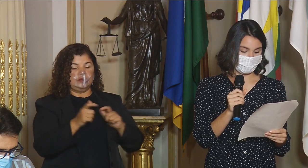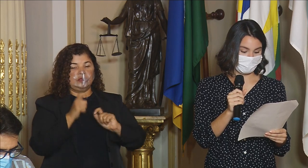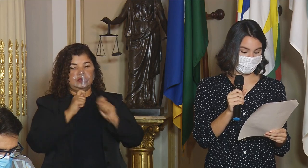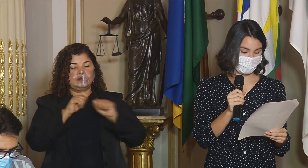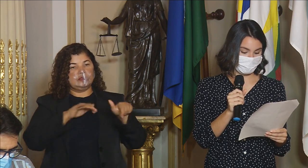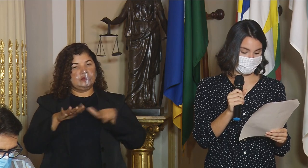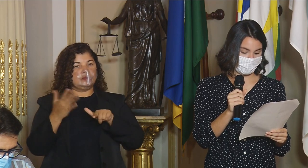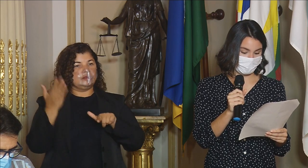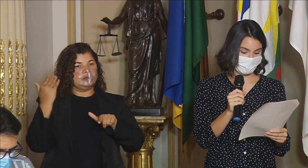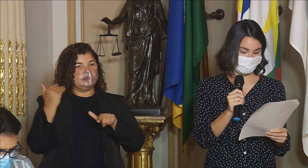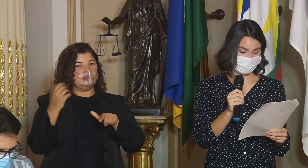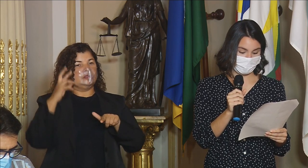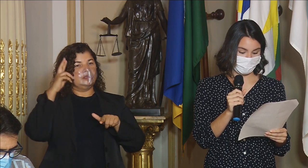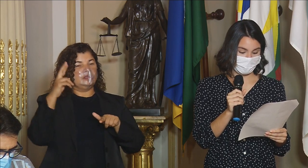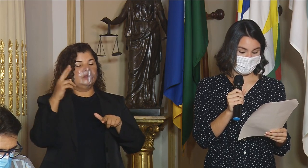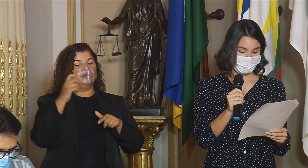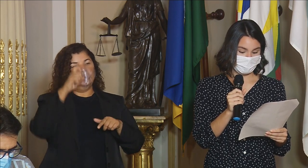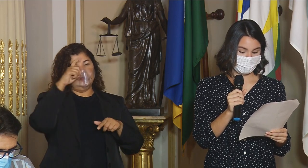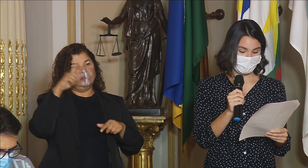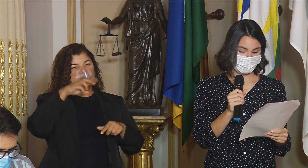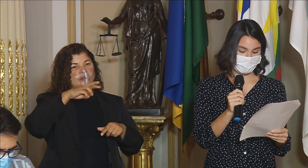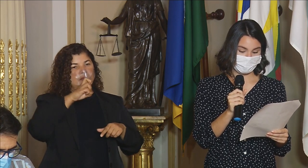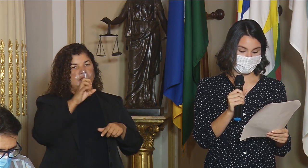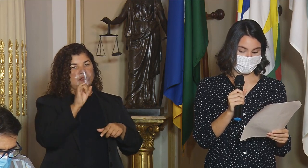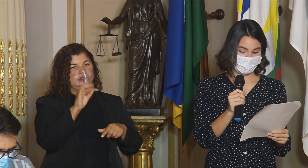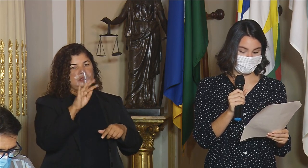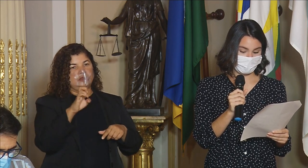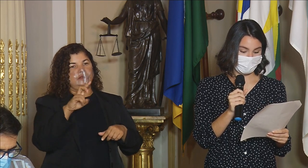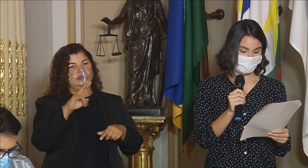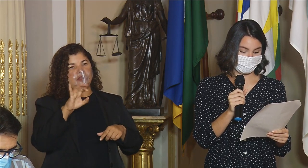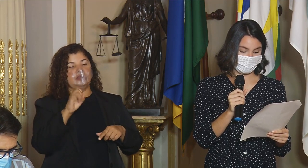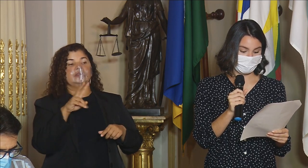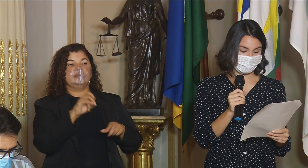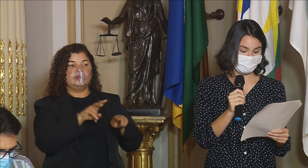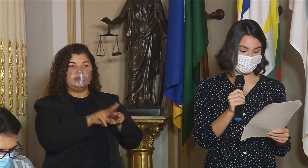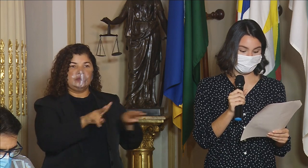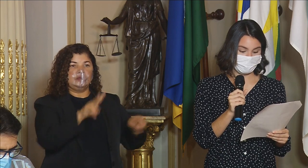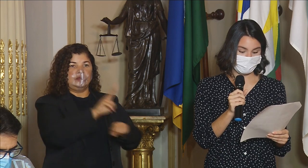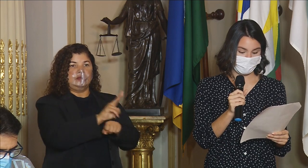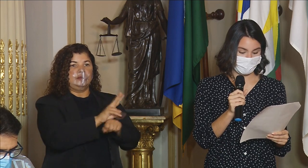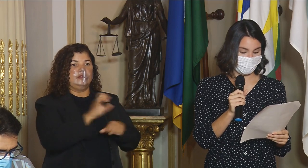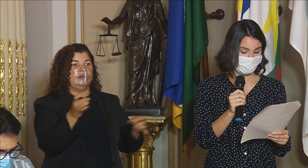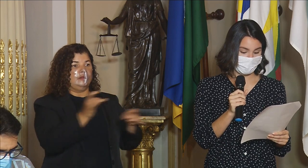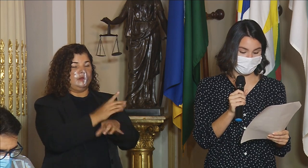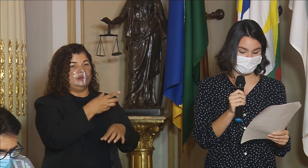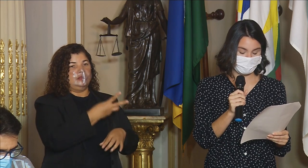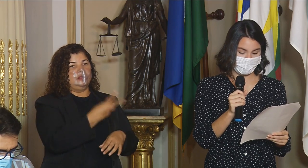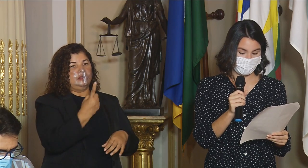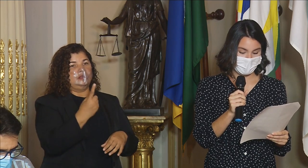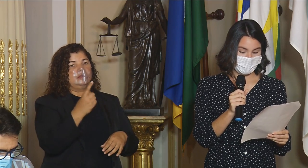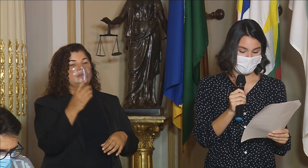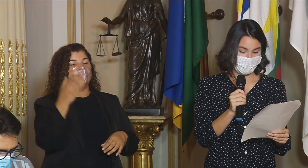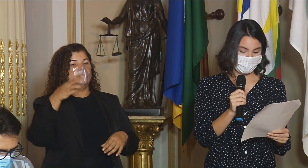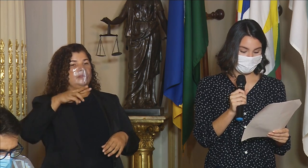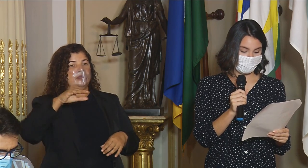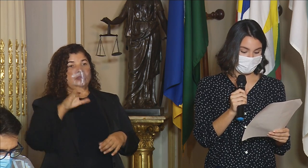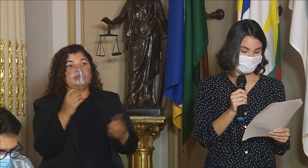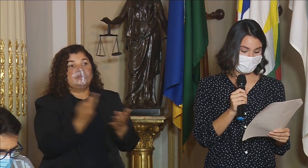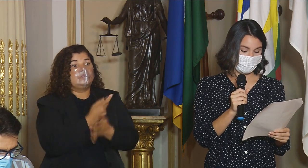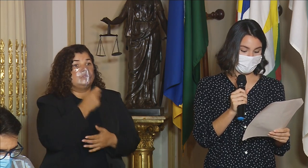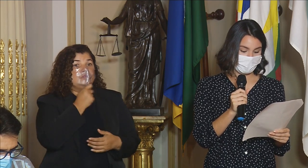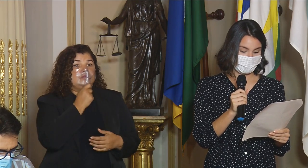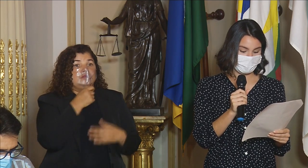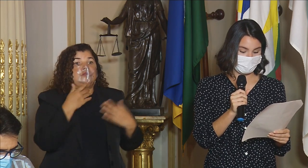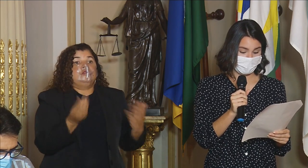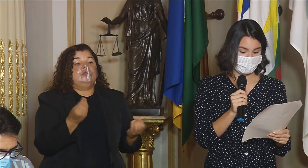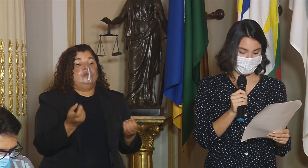o diretor do Hospital Mestre Vitalino disse que o hospital de campanha estaria pronto no dia 31/5, o que não aconteceu. Qual o novo prazo para que